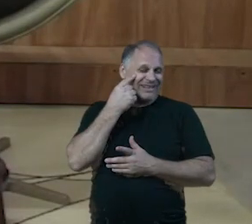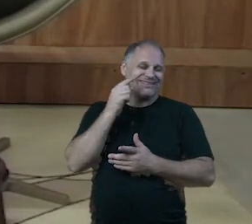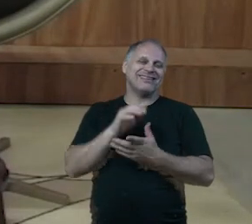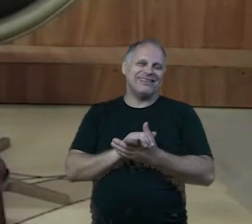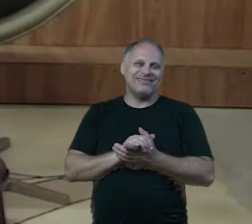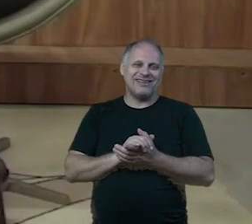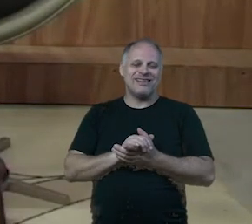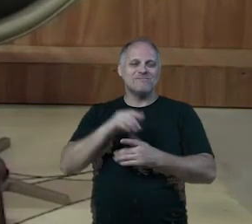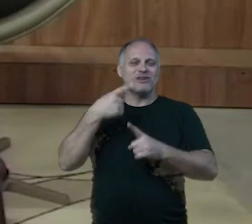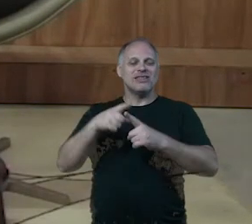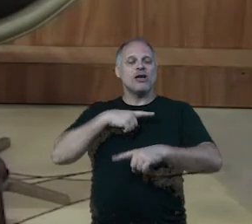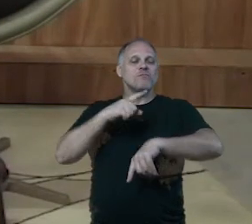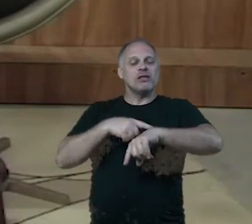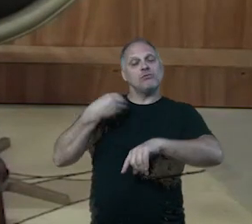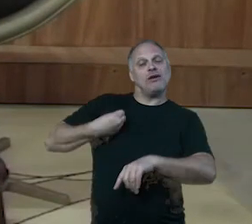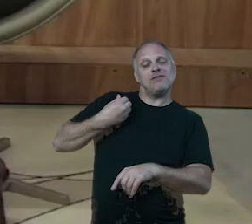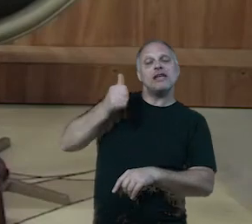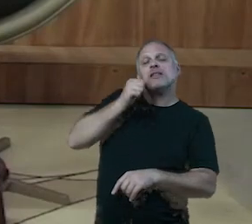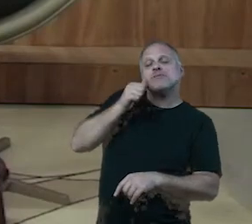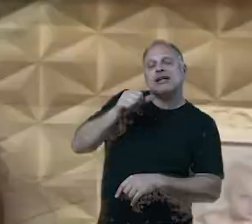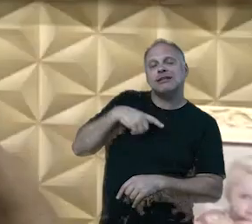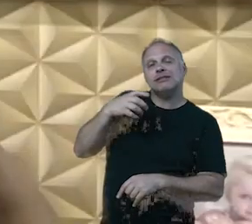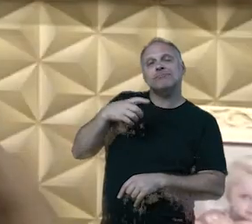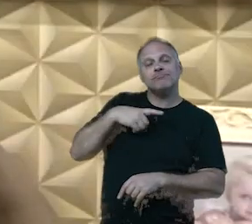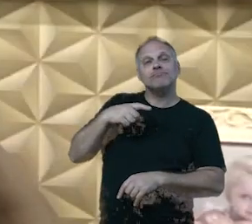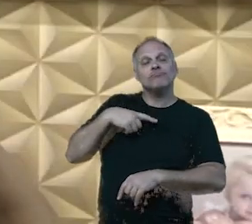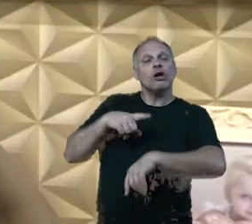pressão, né, numa determinada fase da vida da mulher.